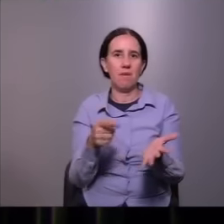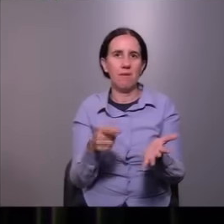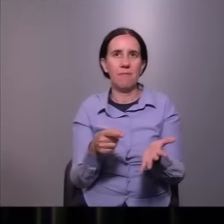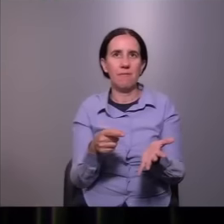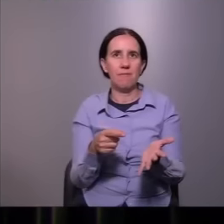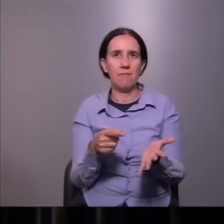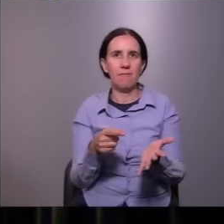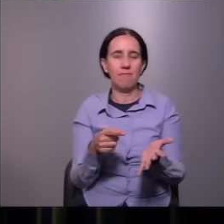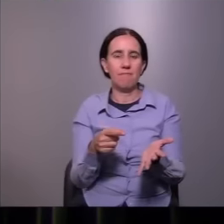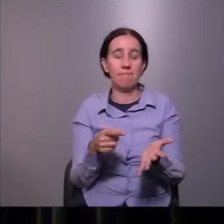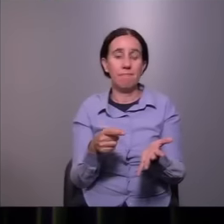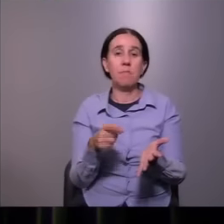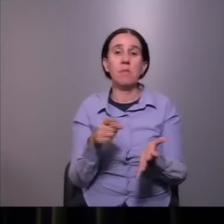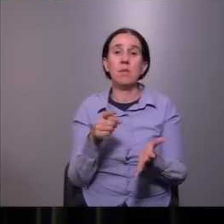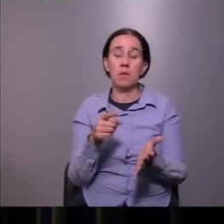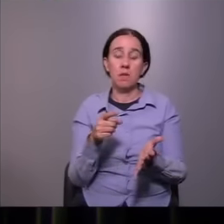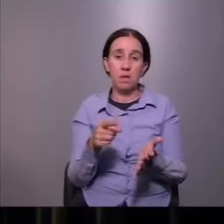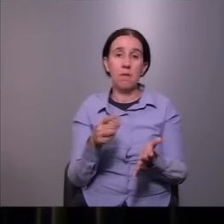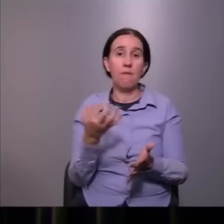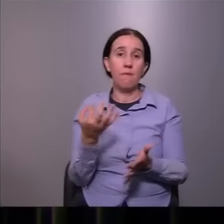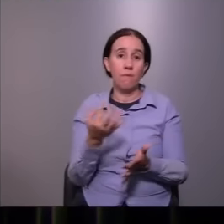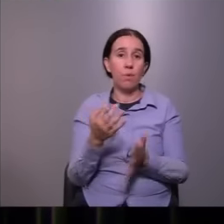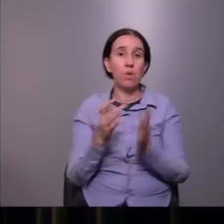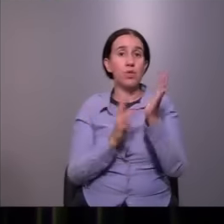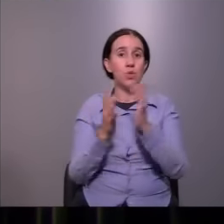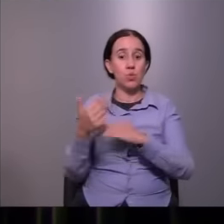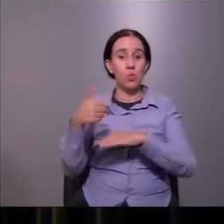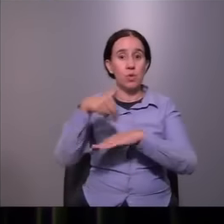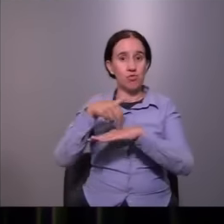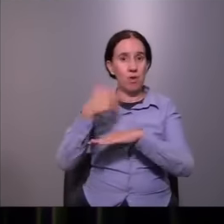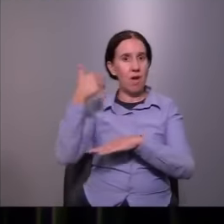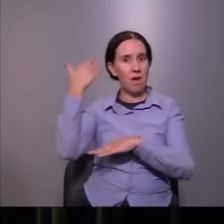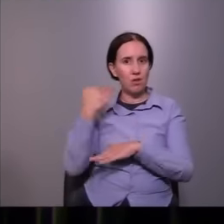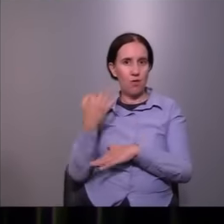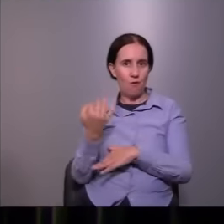em sinal vivo e eloquente da realização